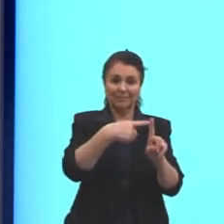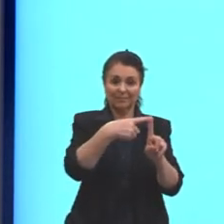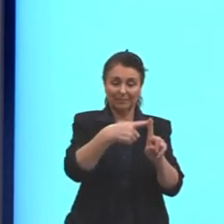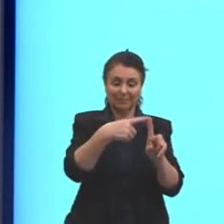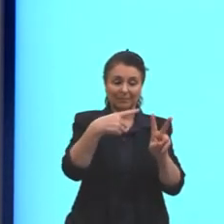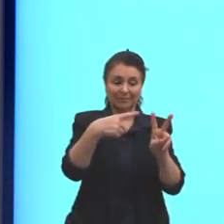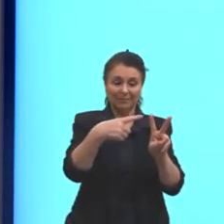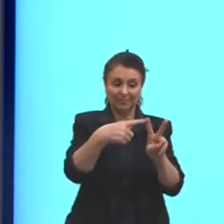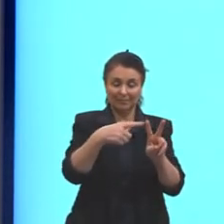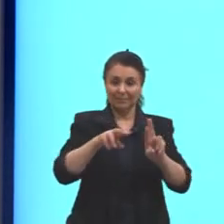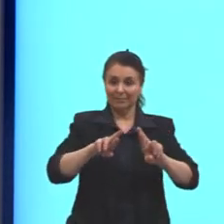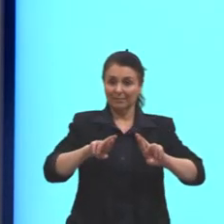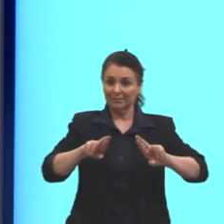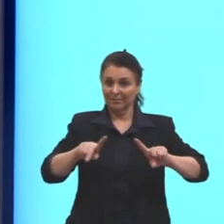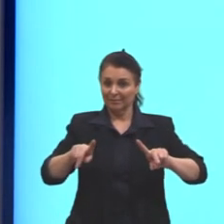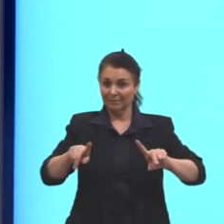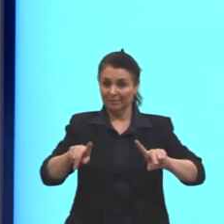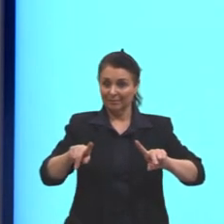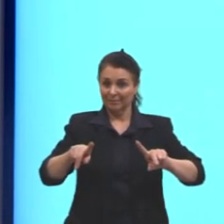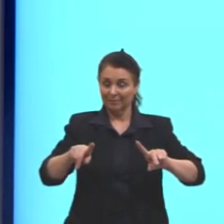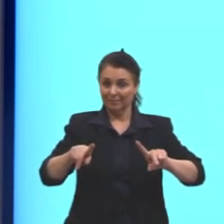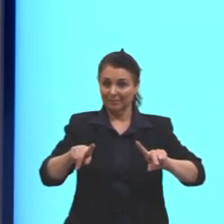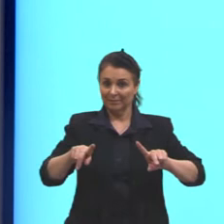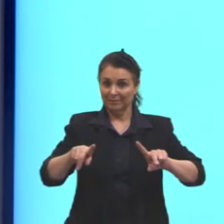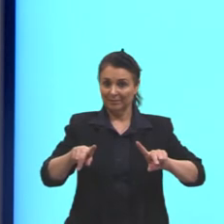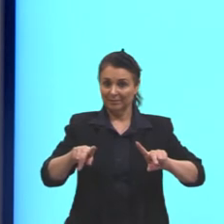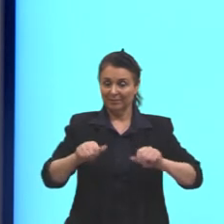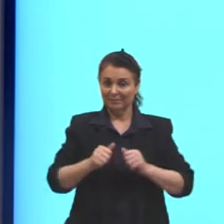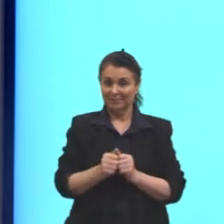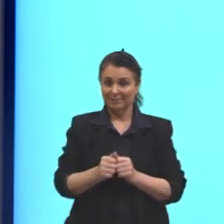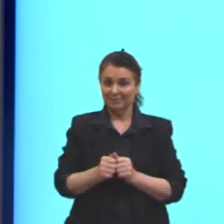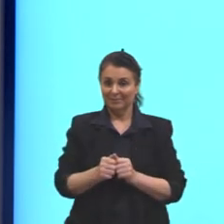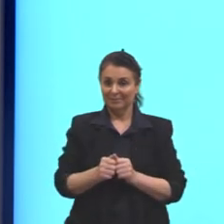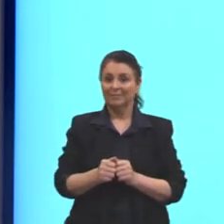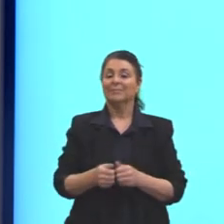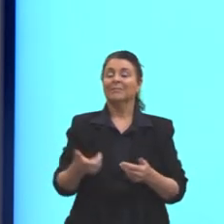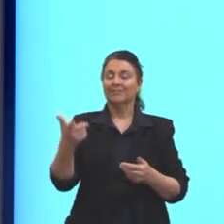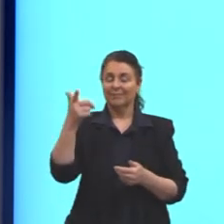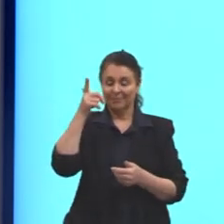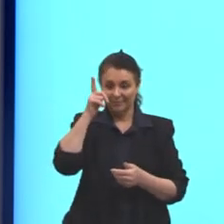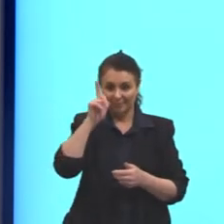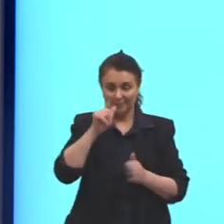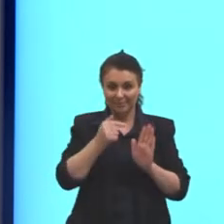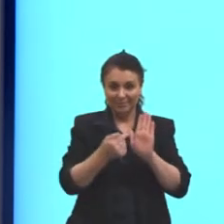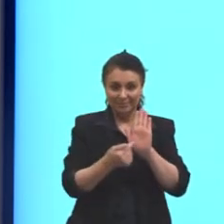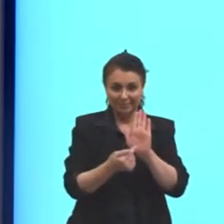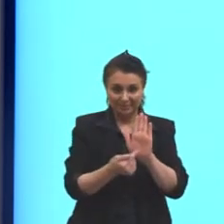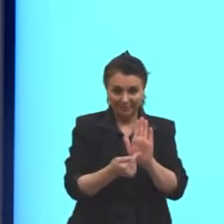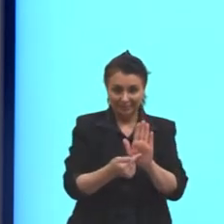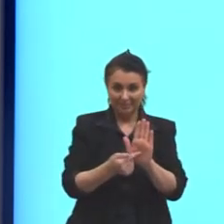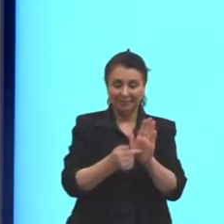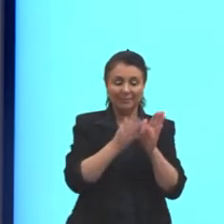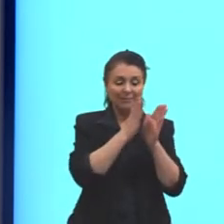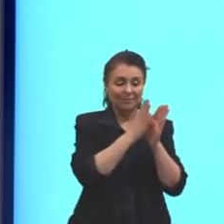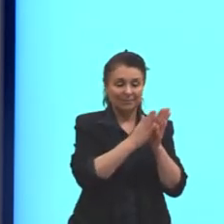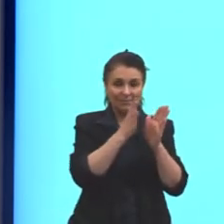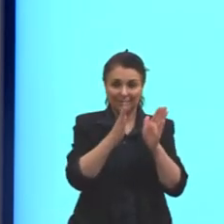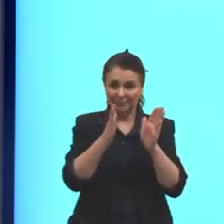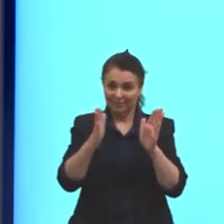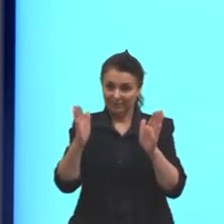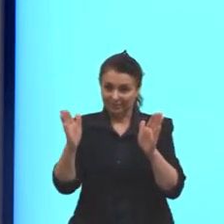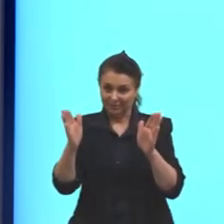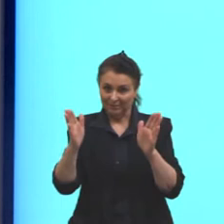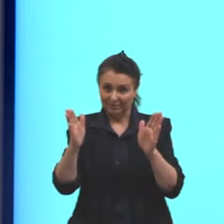quadrado da diferença bom então a gente também consegue estabelecer um passo a passo tá